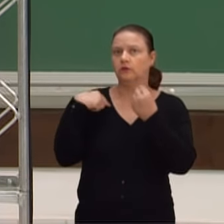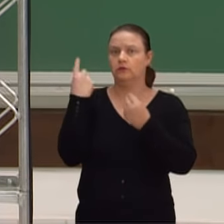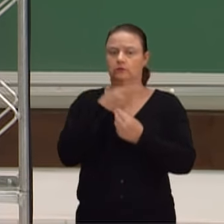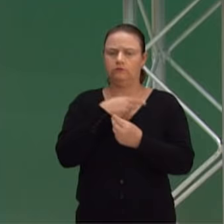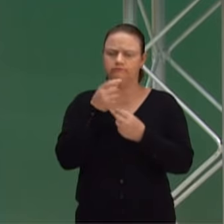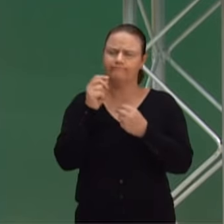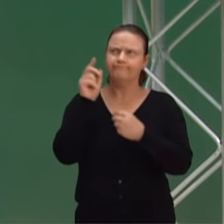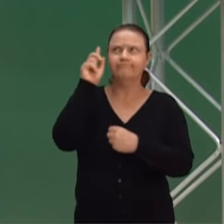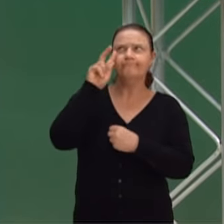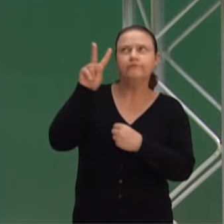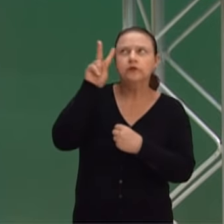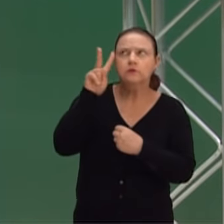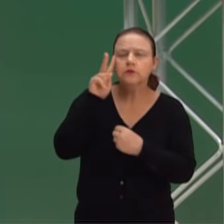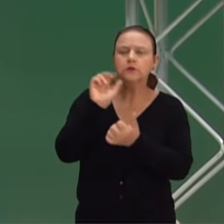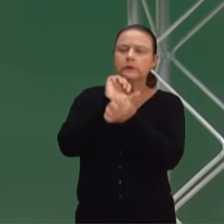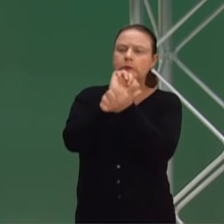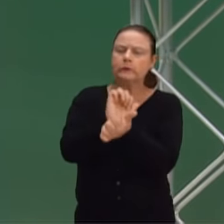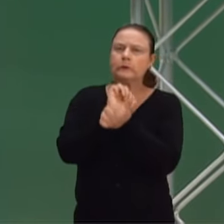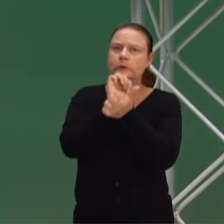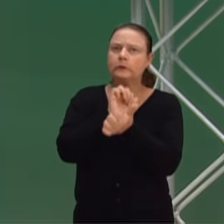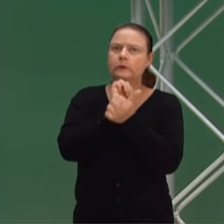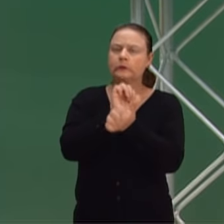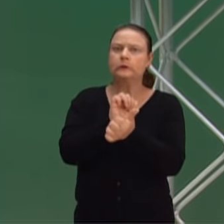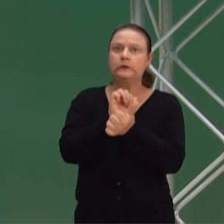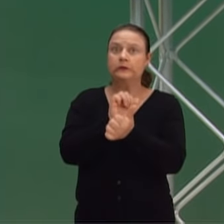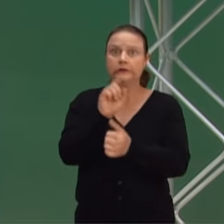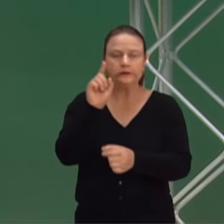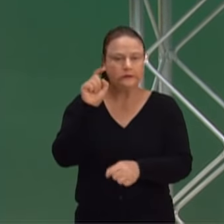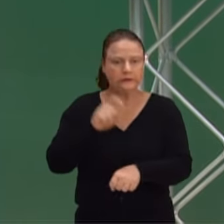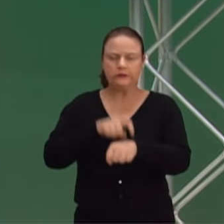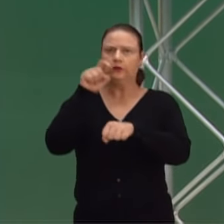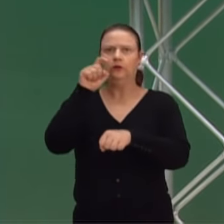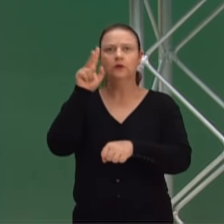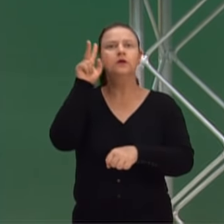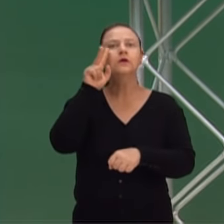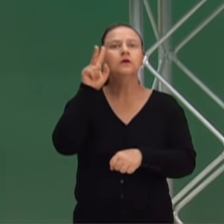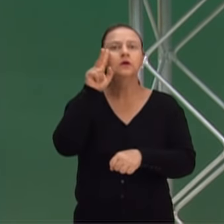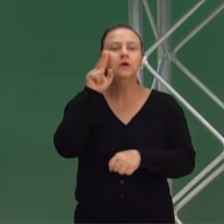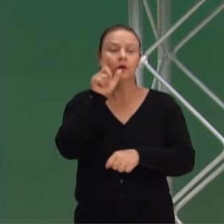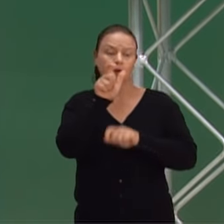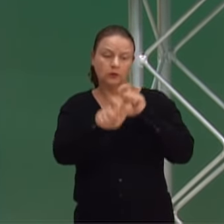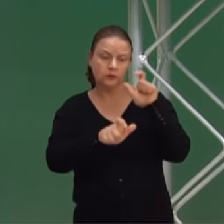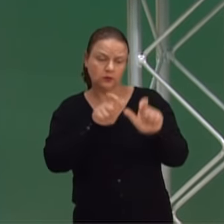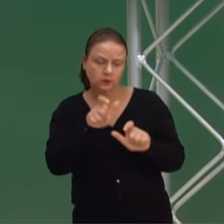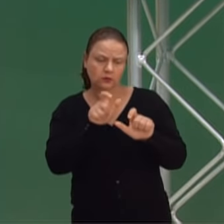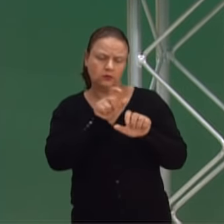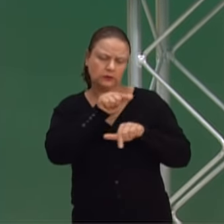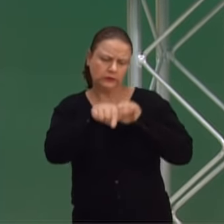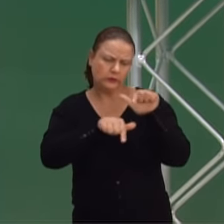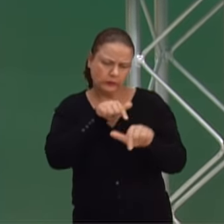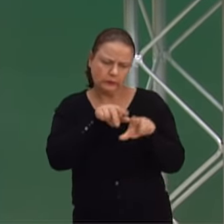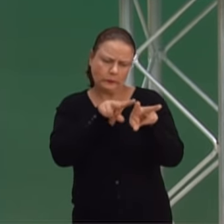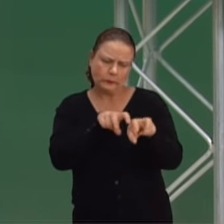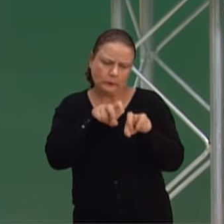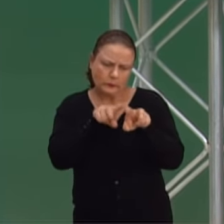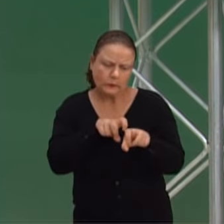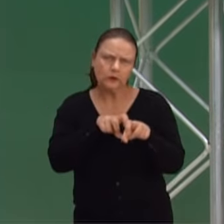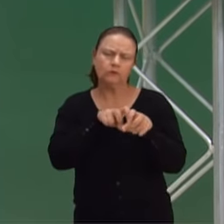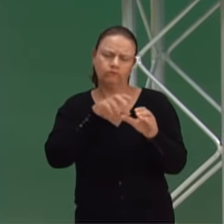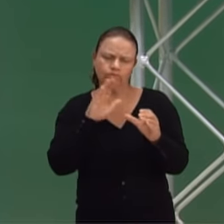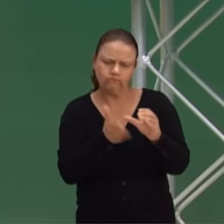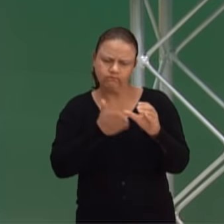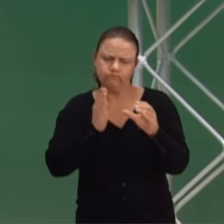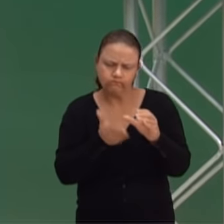em escravos no Brasil, te vem automaticamente na imagem o escravo trabalhando na área rural, na plantação,